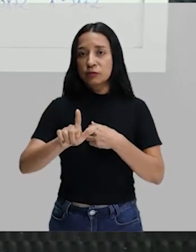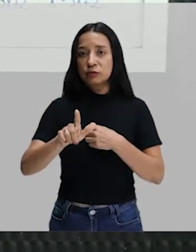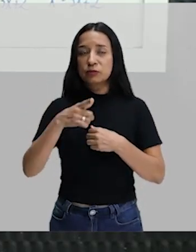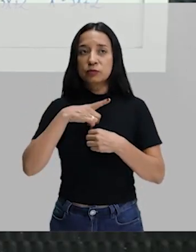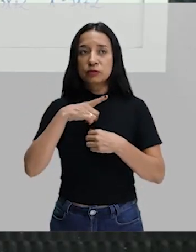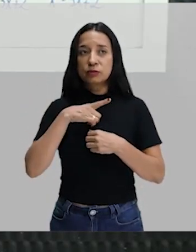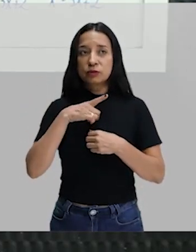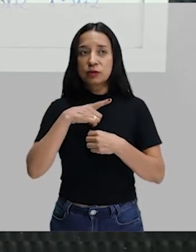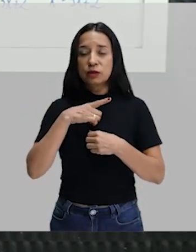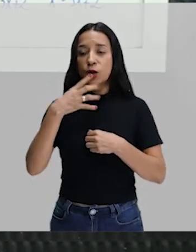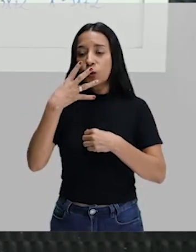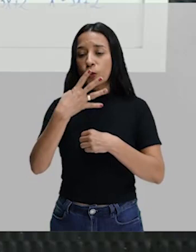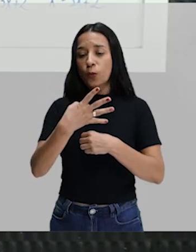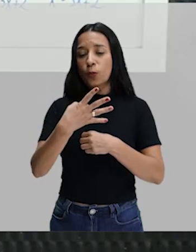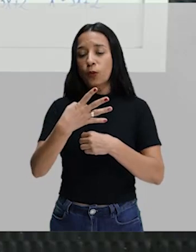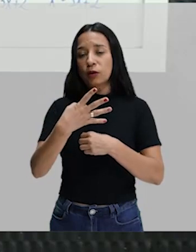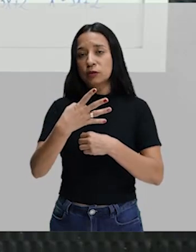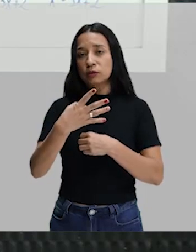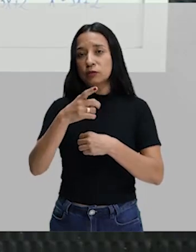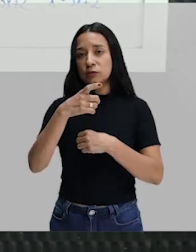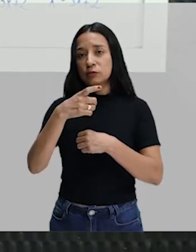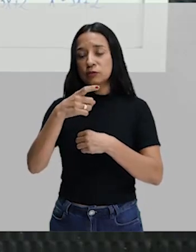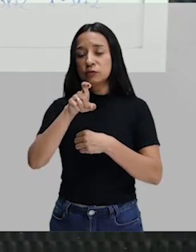ter 4x mais 7.